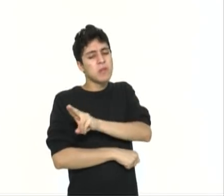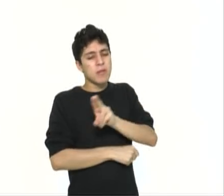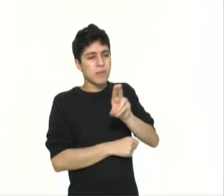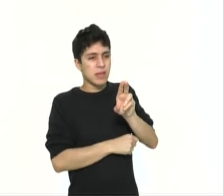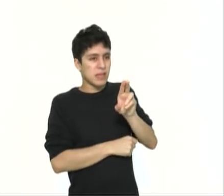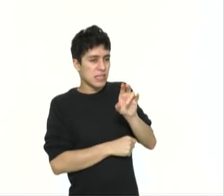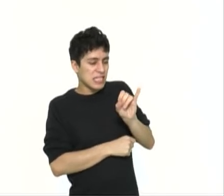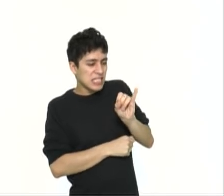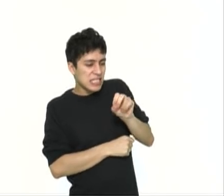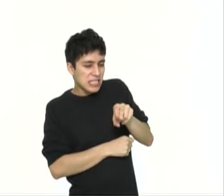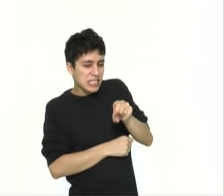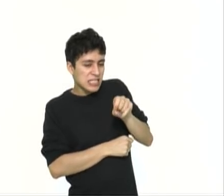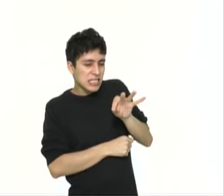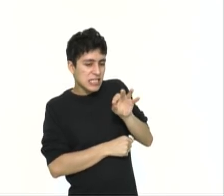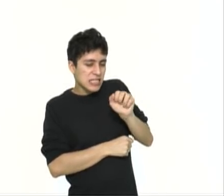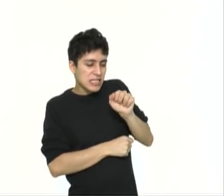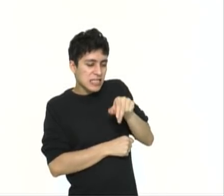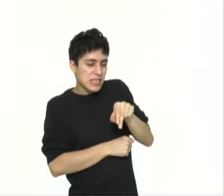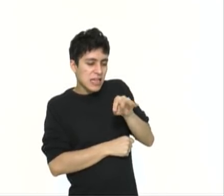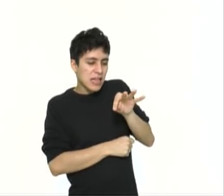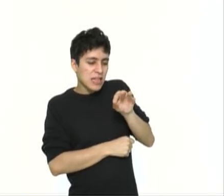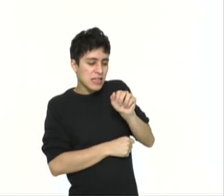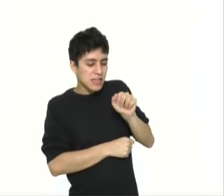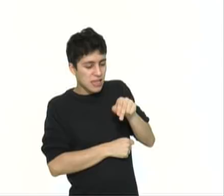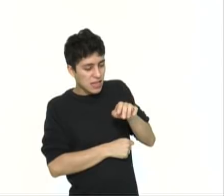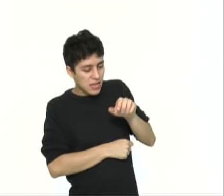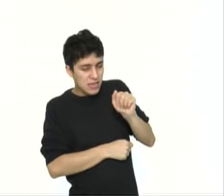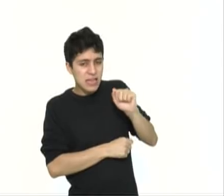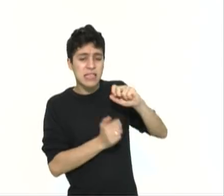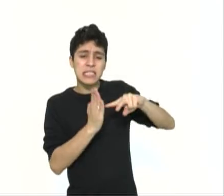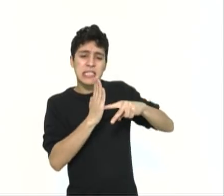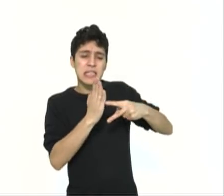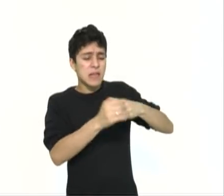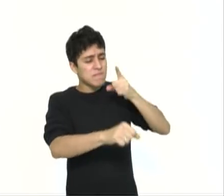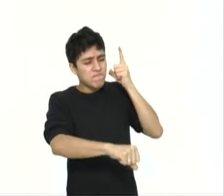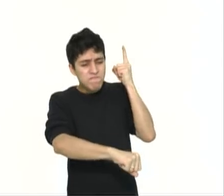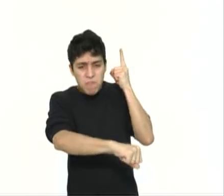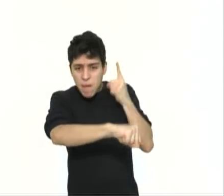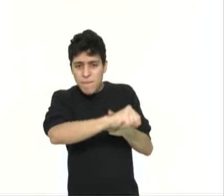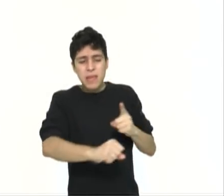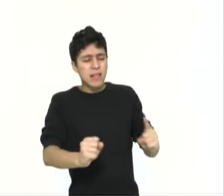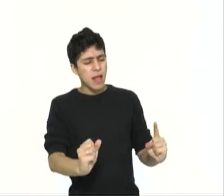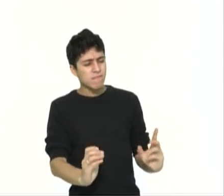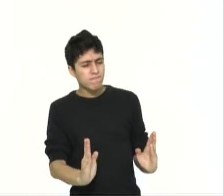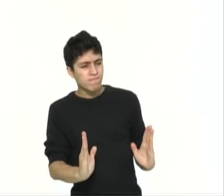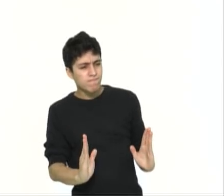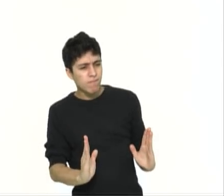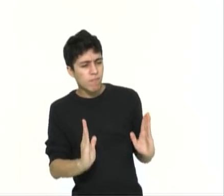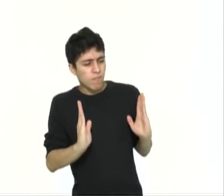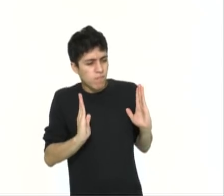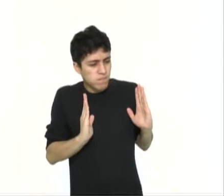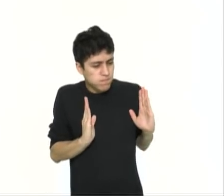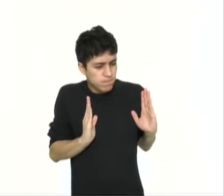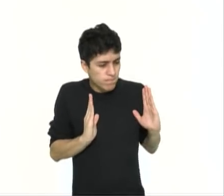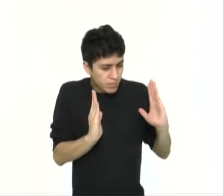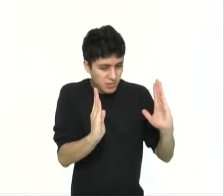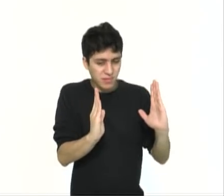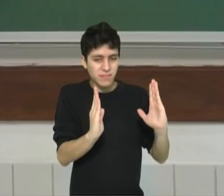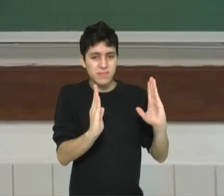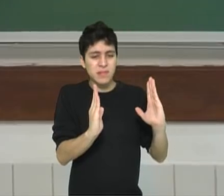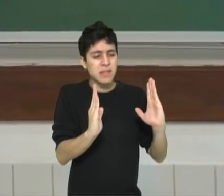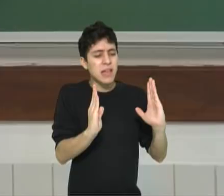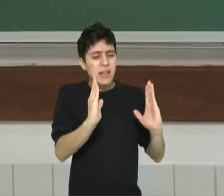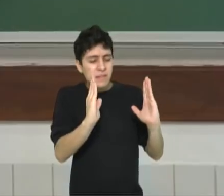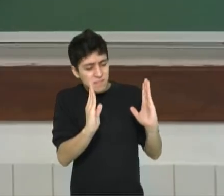fala, instante, é algo momentâneo, é algo daquele exato momento, tá? Então é a velocidade de um corpo num